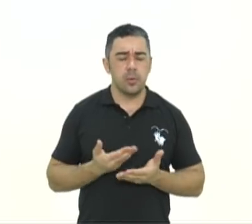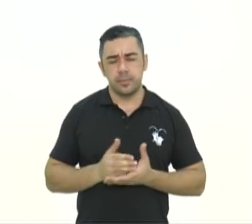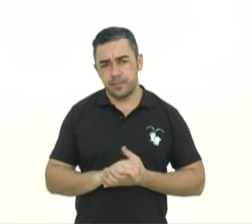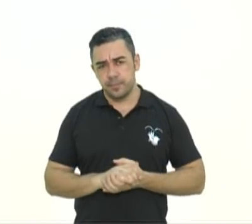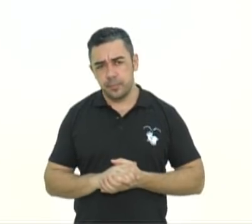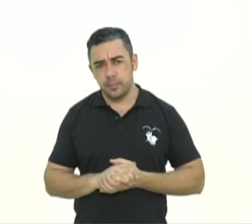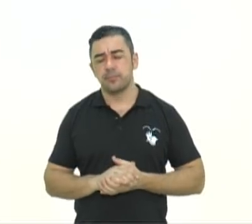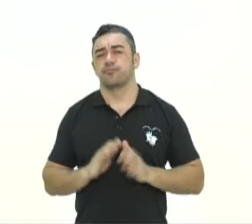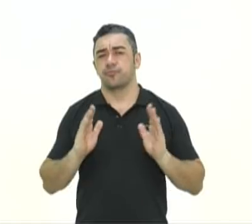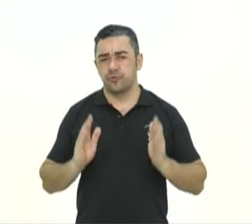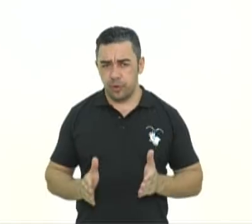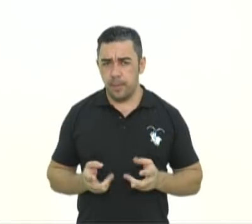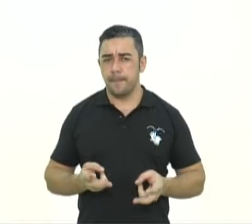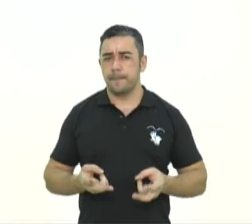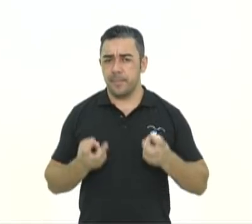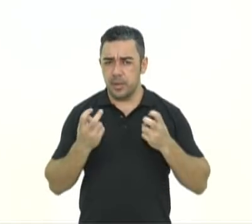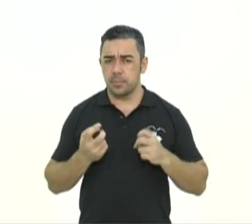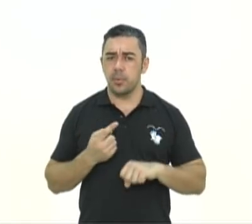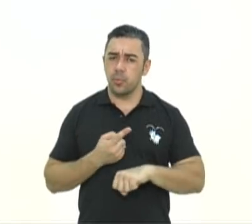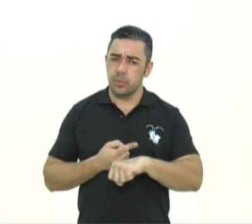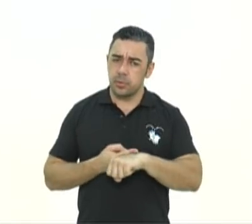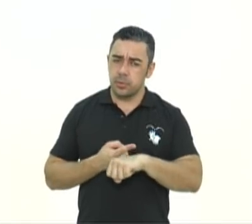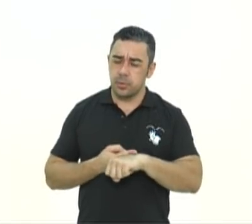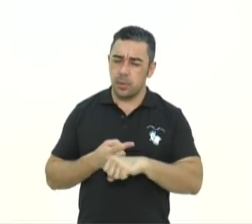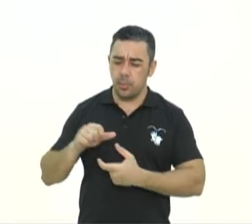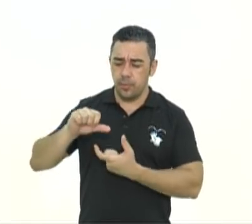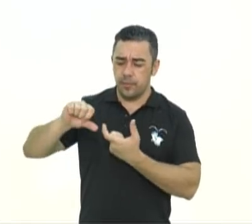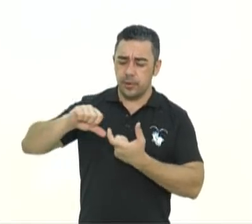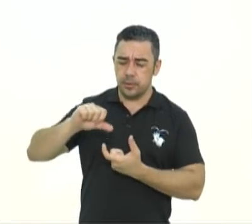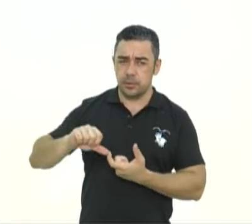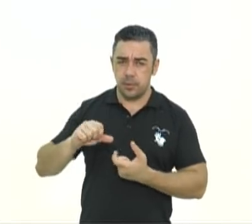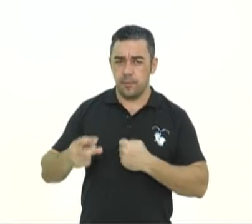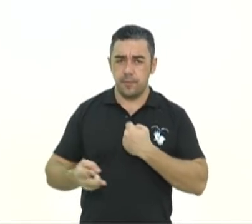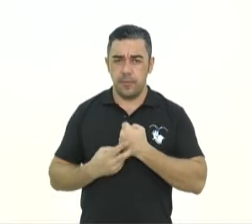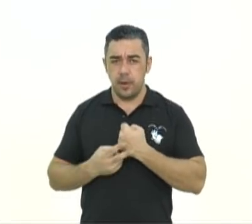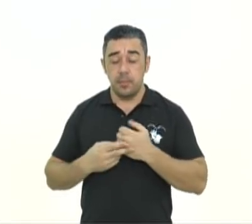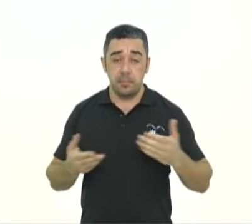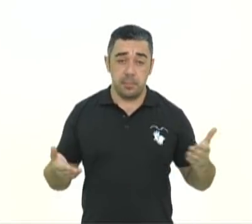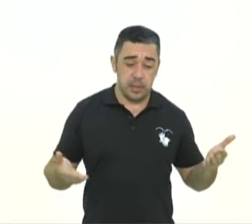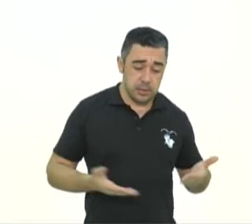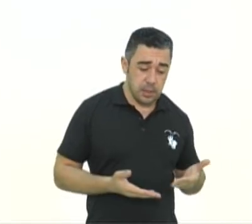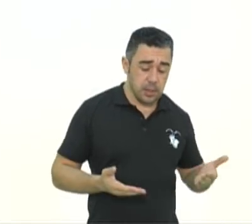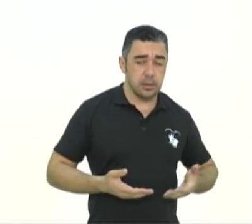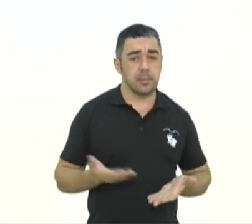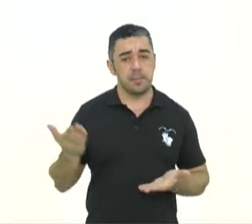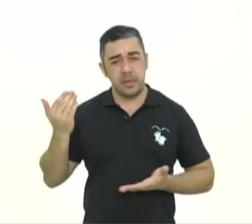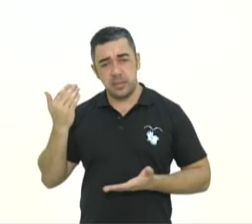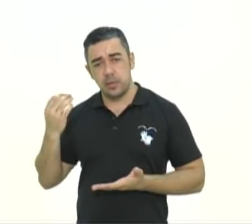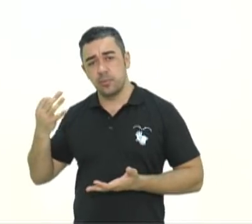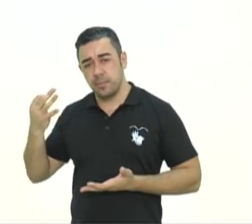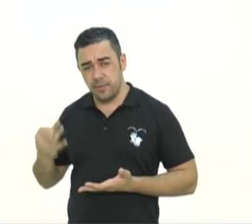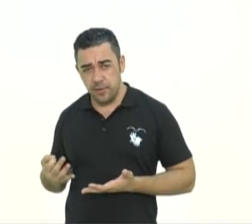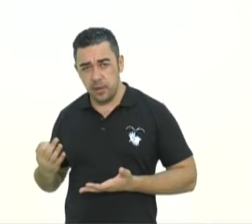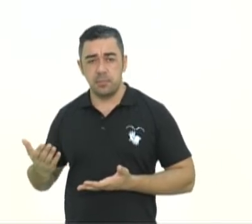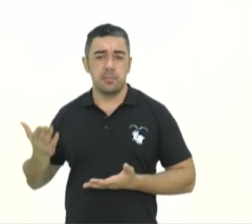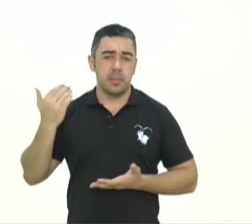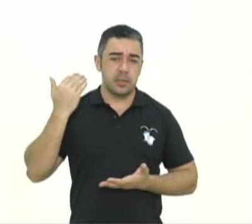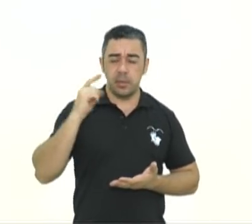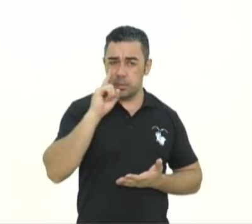Nós reconhecemos o tempo verbal, presente, pretérito perfeito e